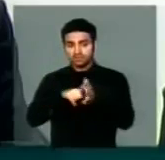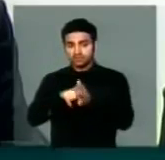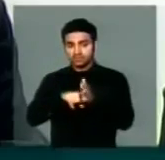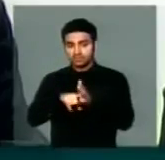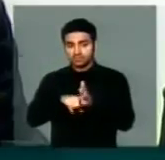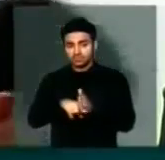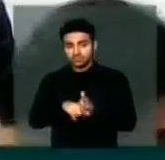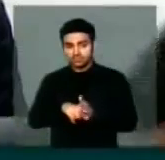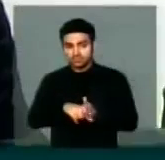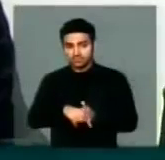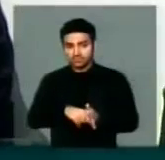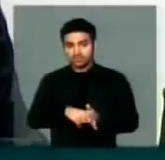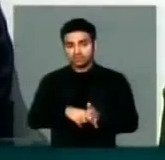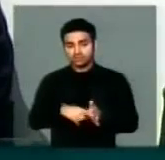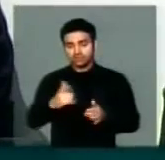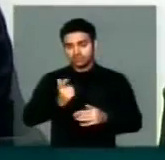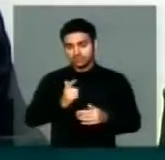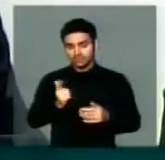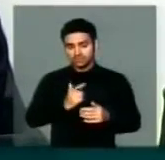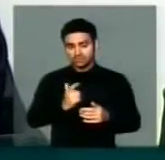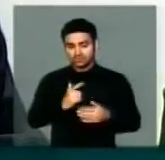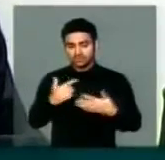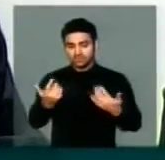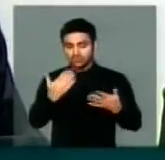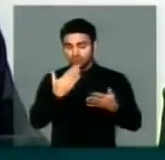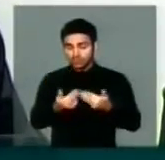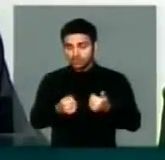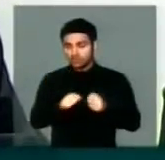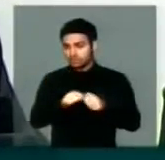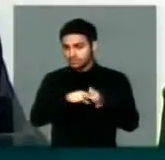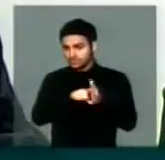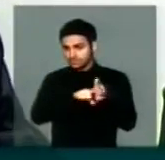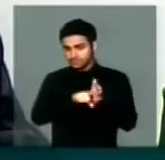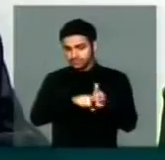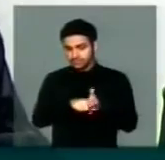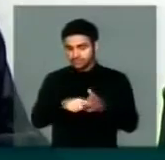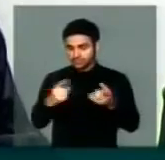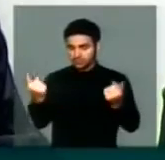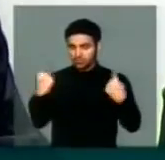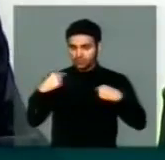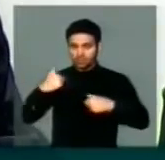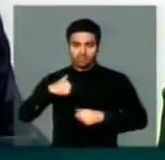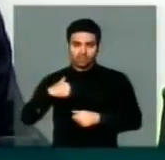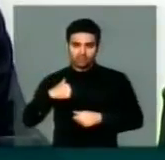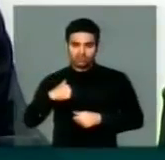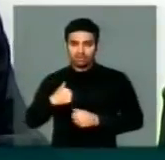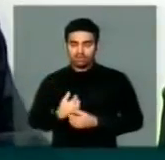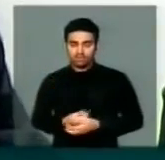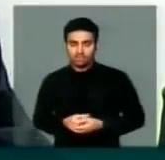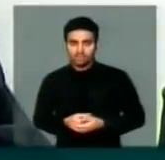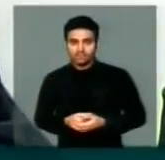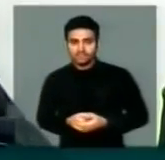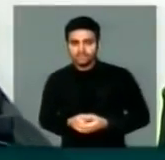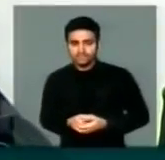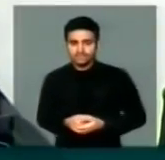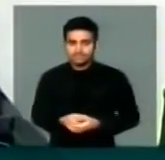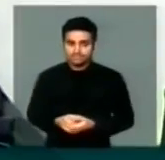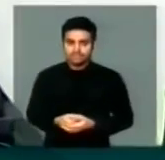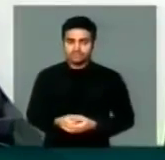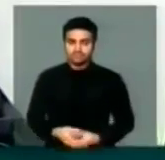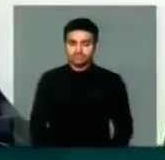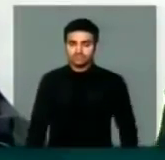está plural. O pedido de abertura de inquérito está contra Eduardo Cunha, mencionados. Agora que